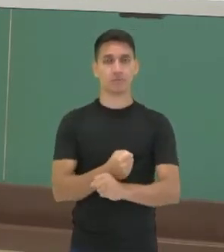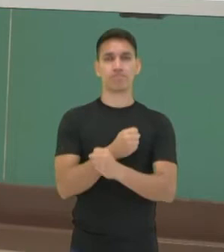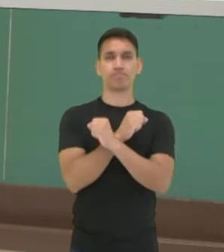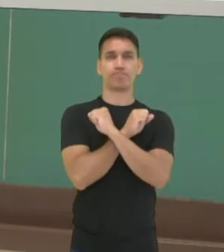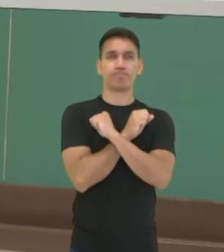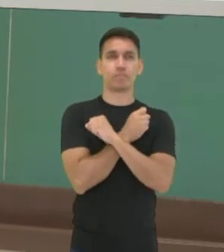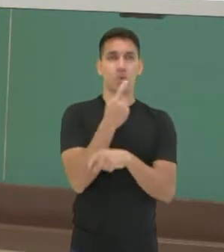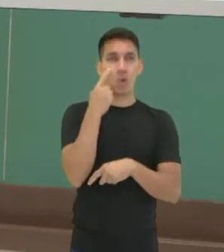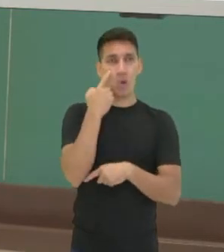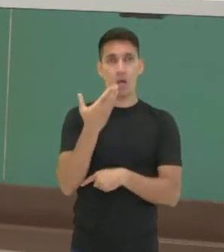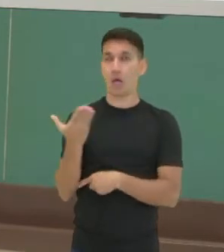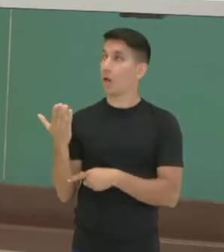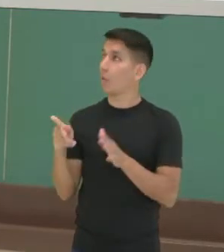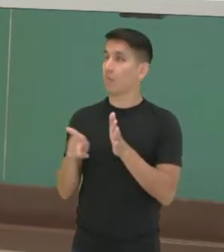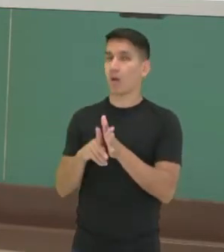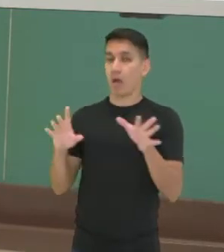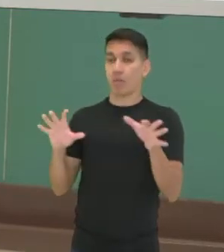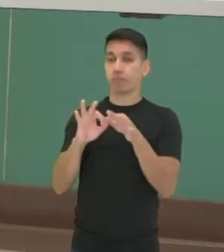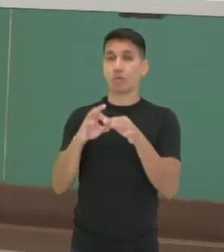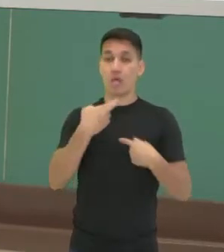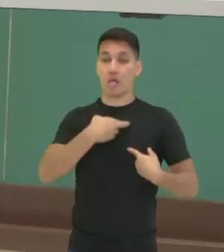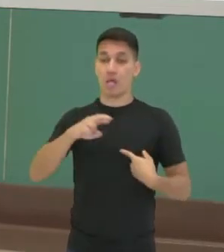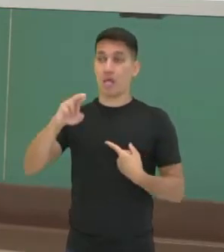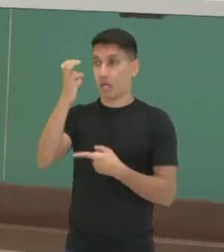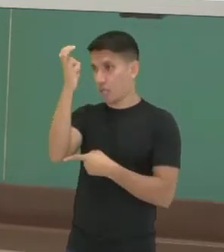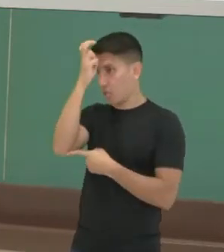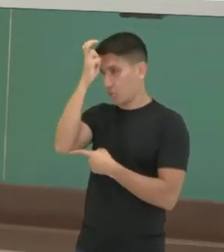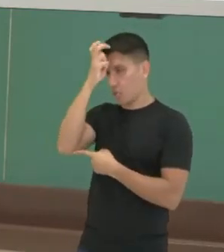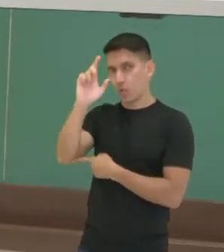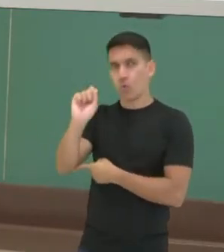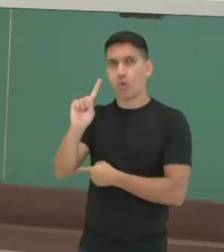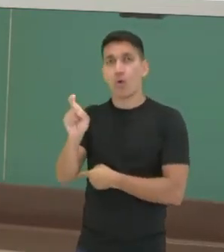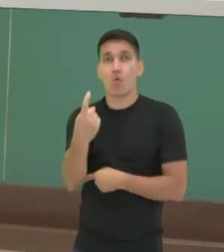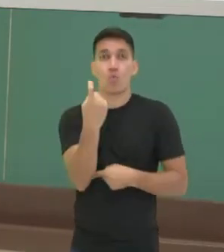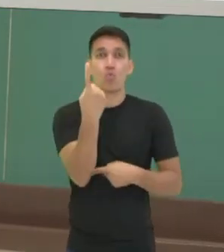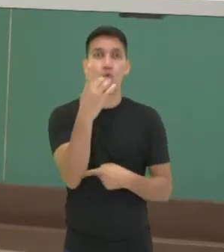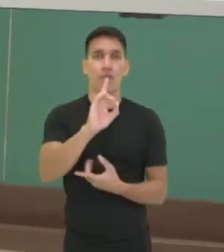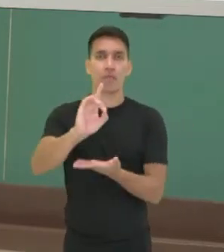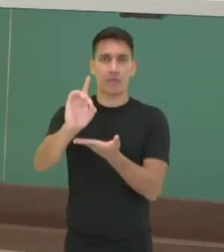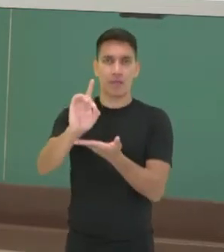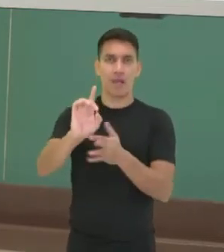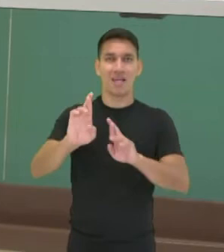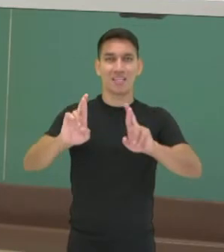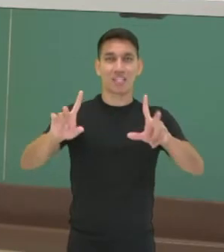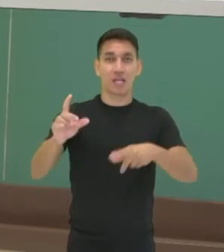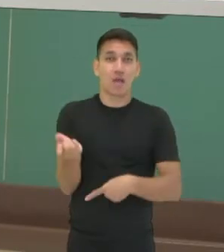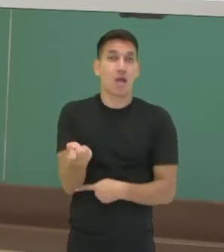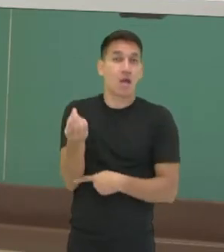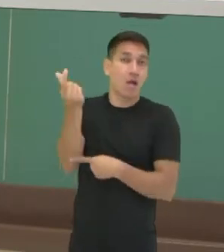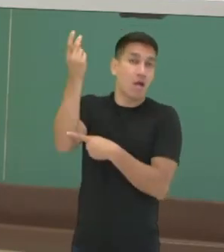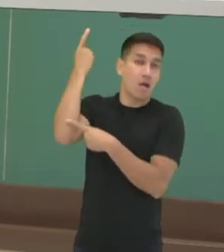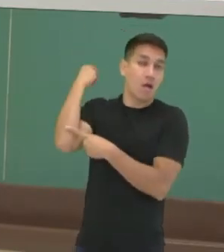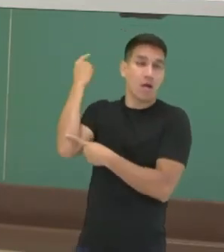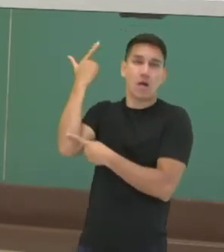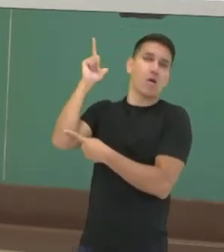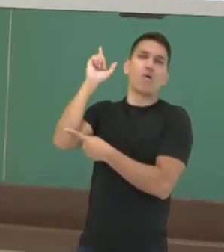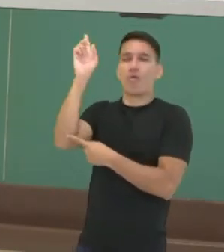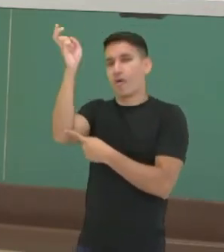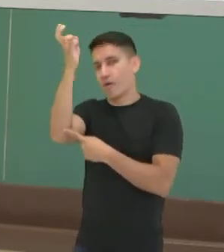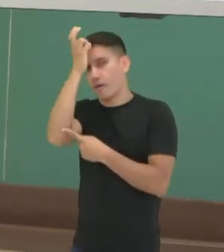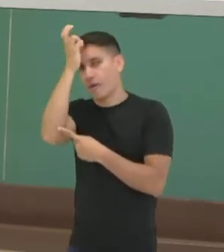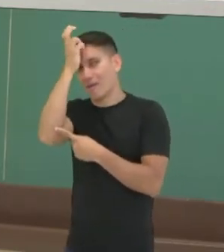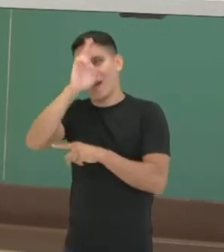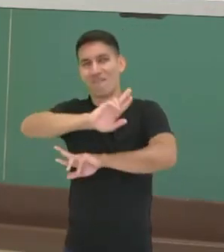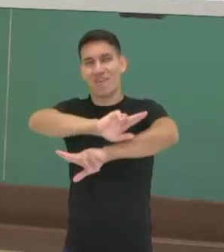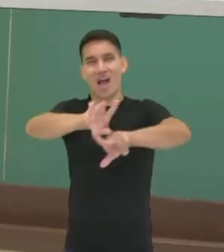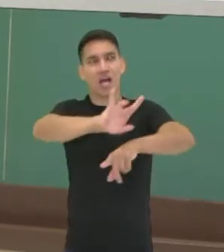faraó Akhenaton, que unificou a religião egípcia como um monoteísmo, diferente da antiga tradição egípcia, que era